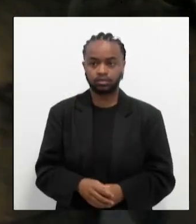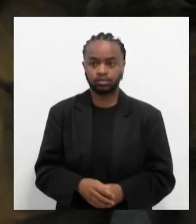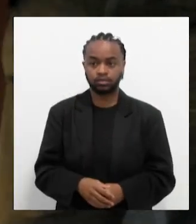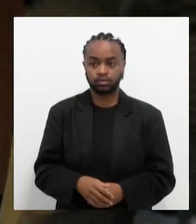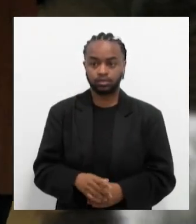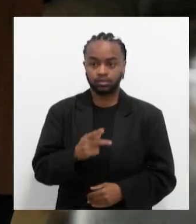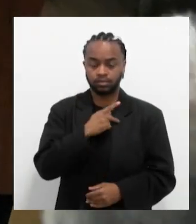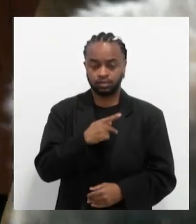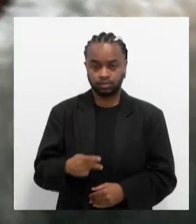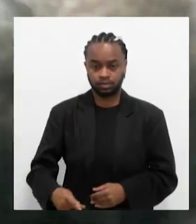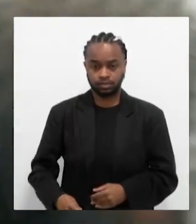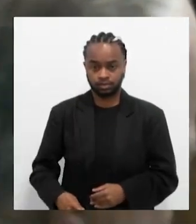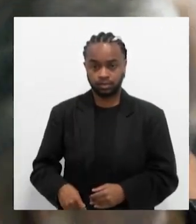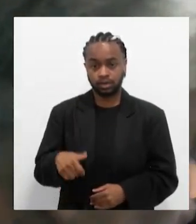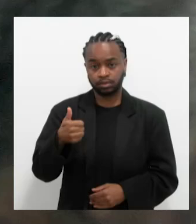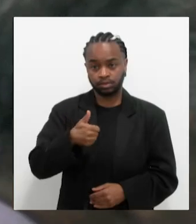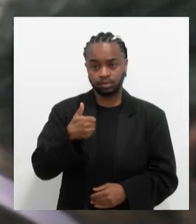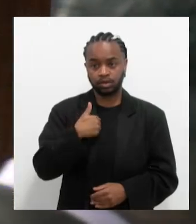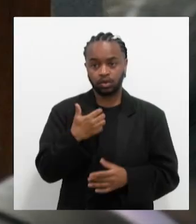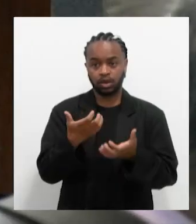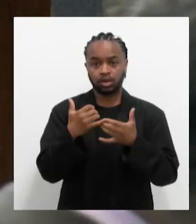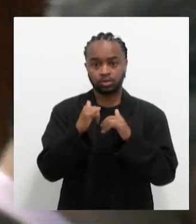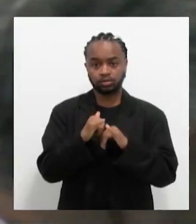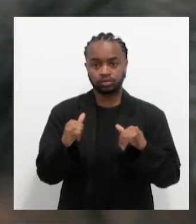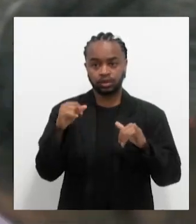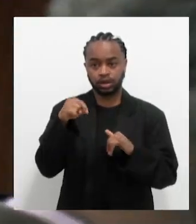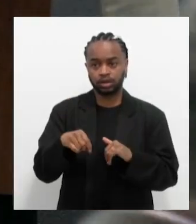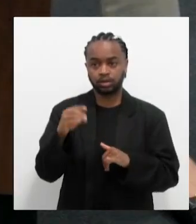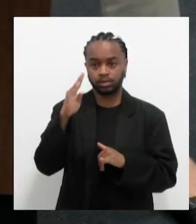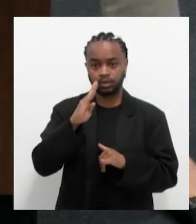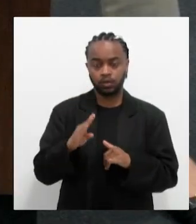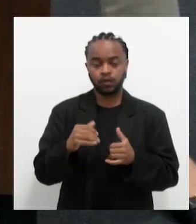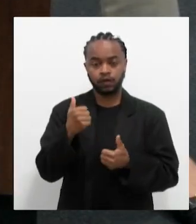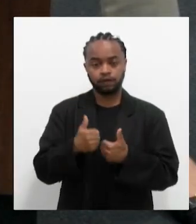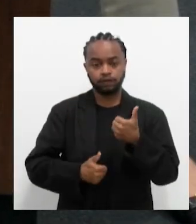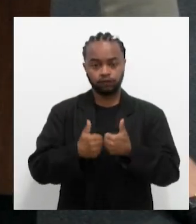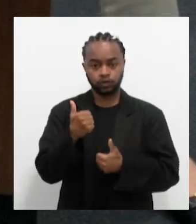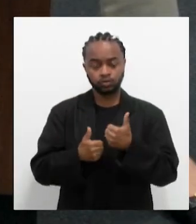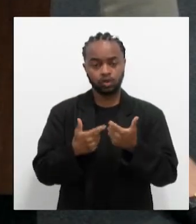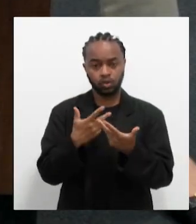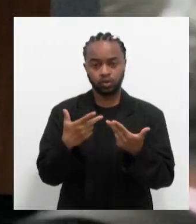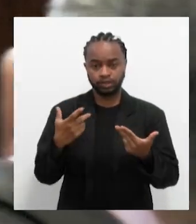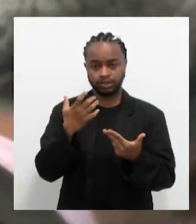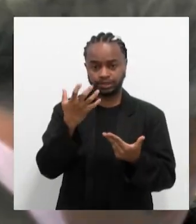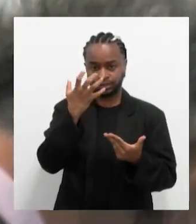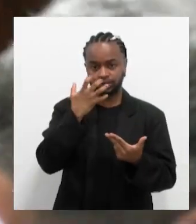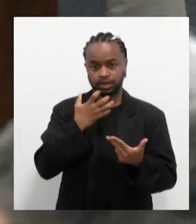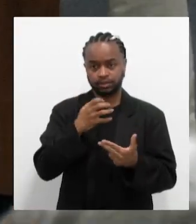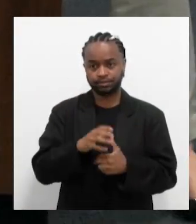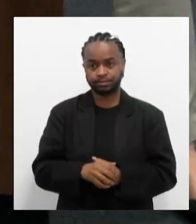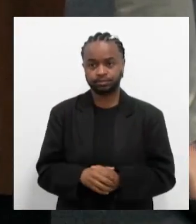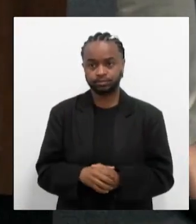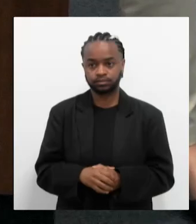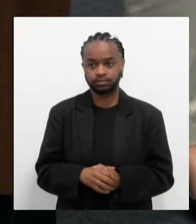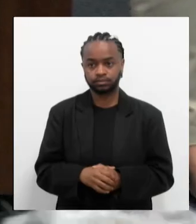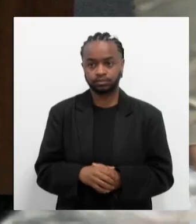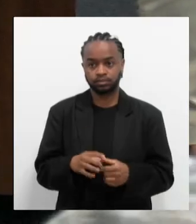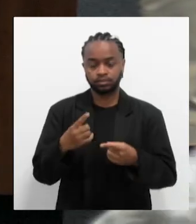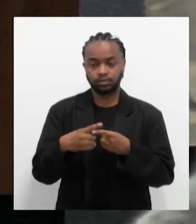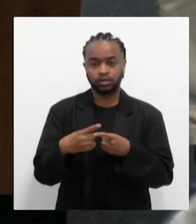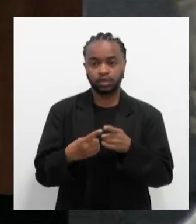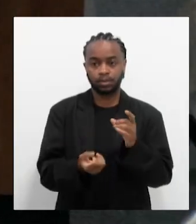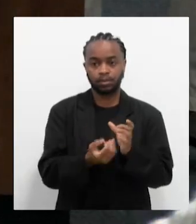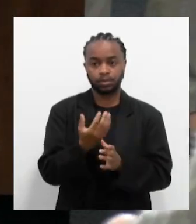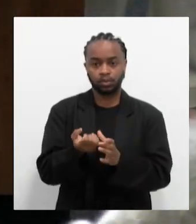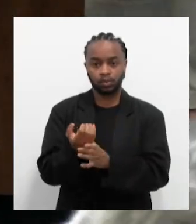Presidente, em primeiro lugar, eu queria dizer que no Brasil o futebol é coisa muito séria. A cadeia produtiva